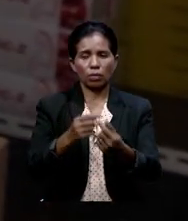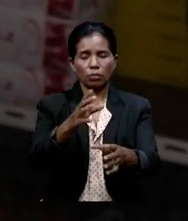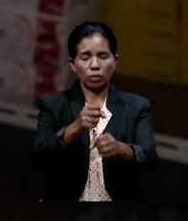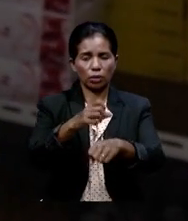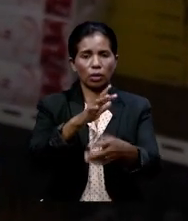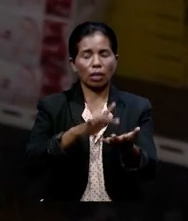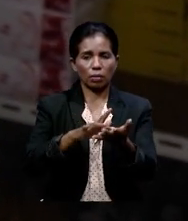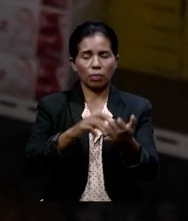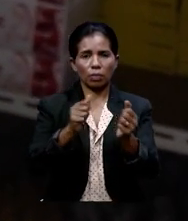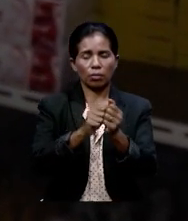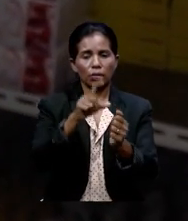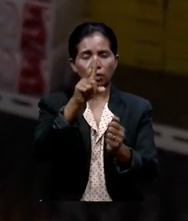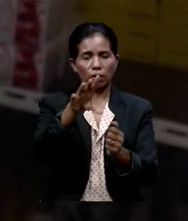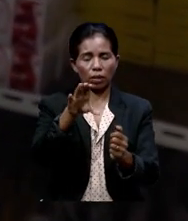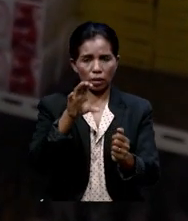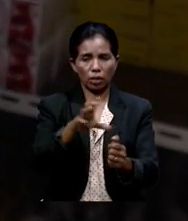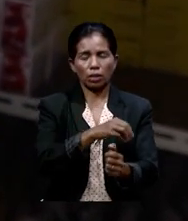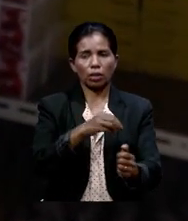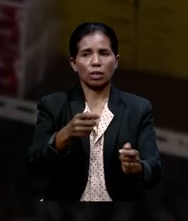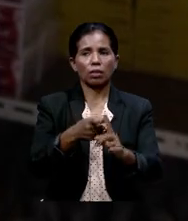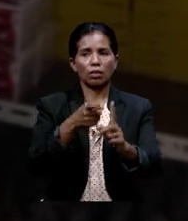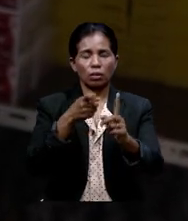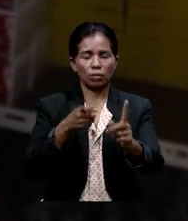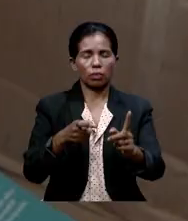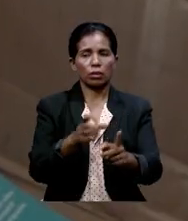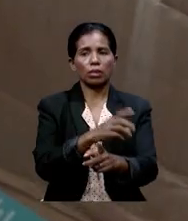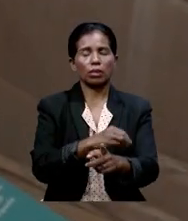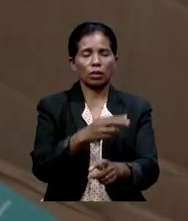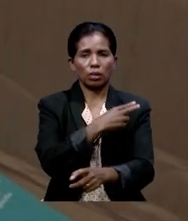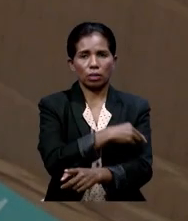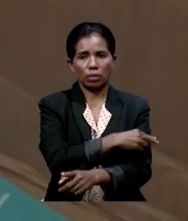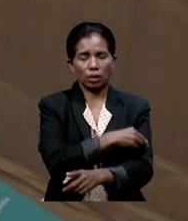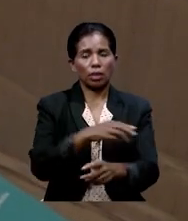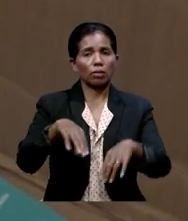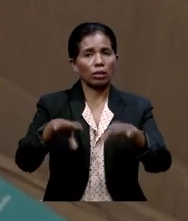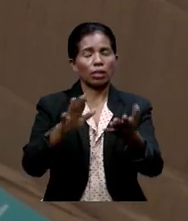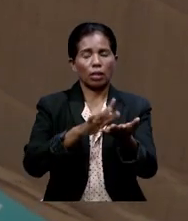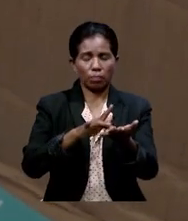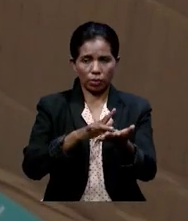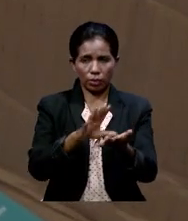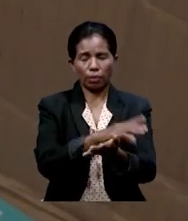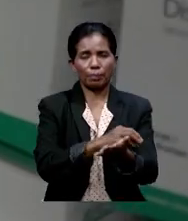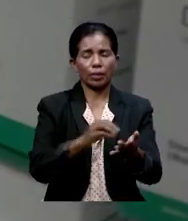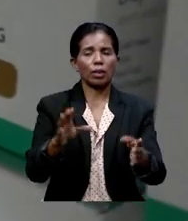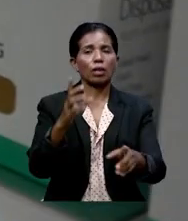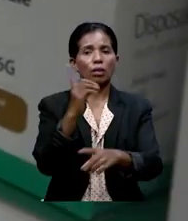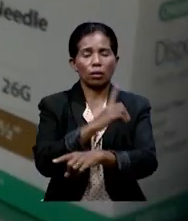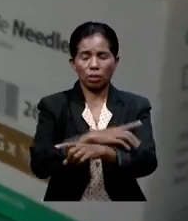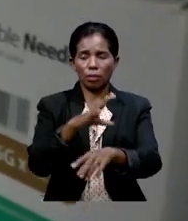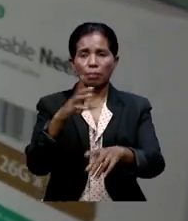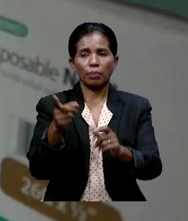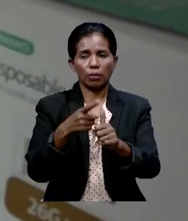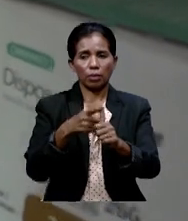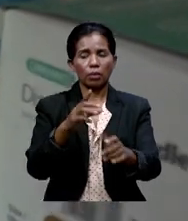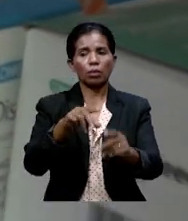moruk aitemato sida ou branca sida Rússia Farmácia Morris Fon. Enquanto ia busca loron primeiro, equipa consegue